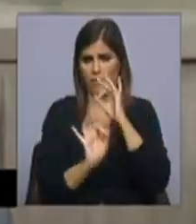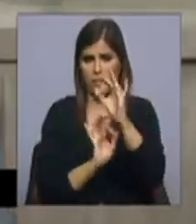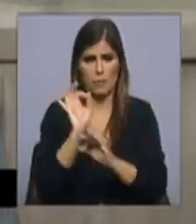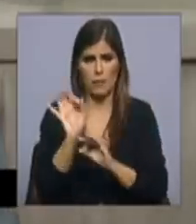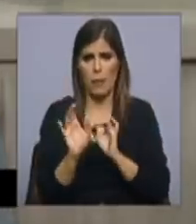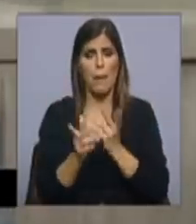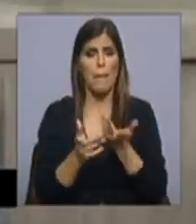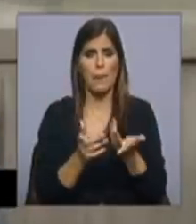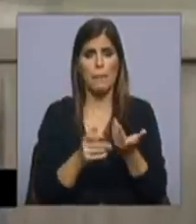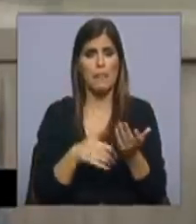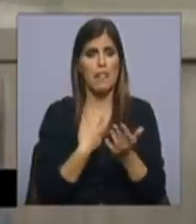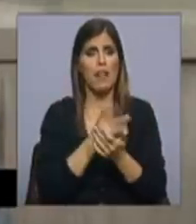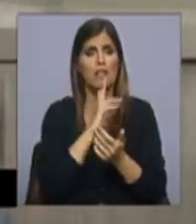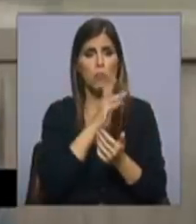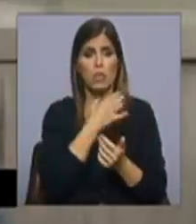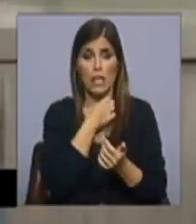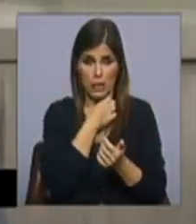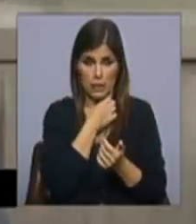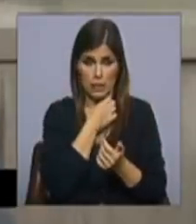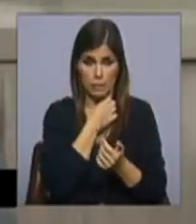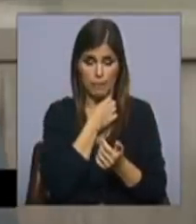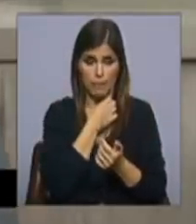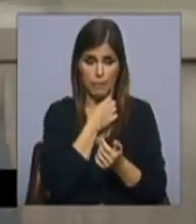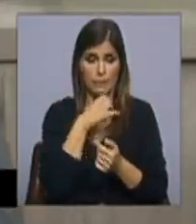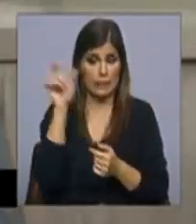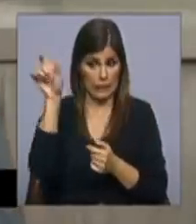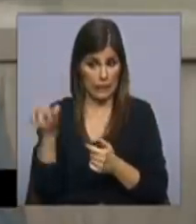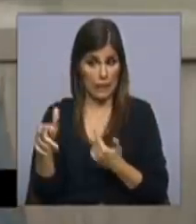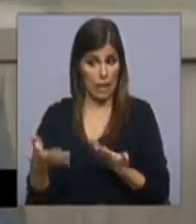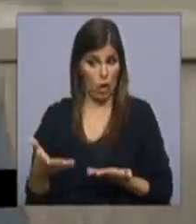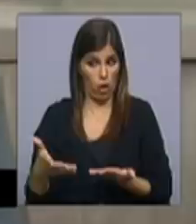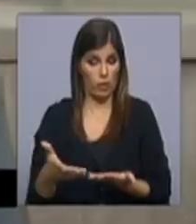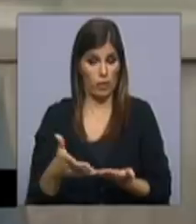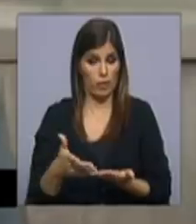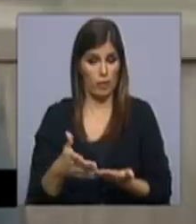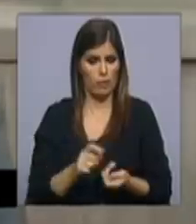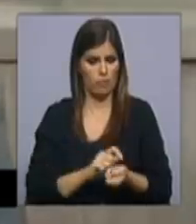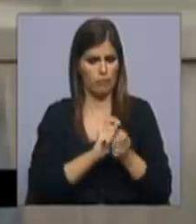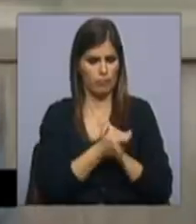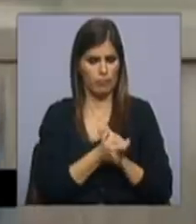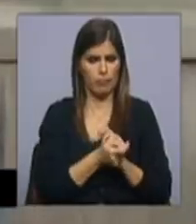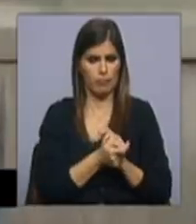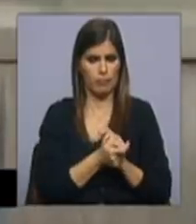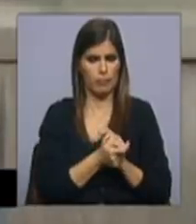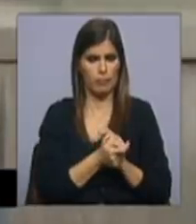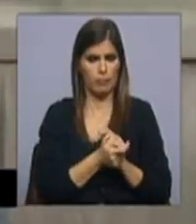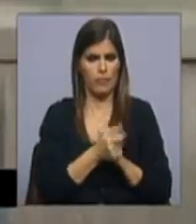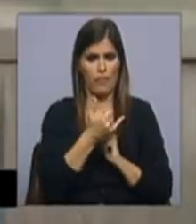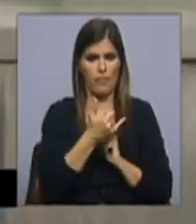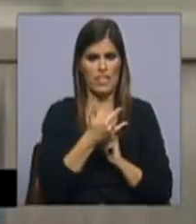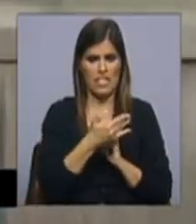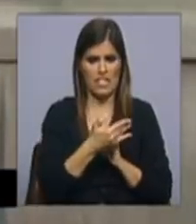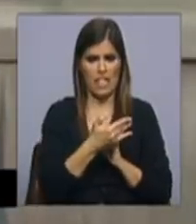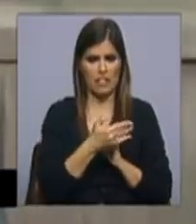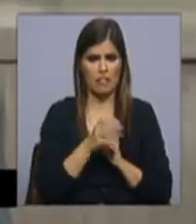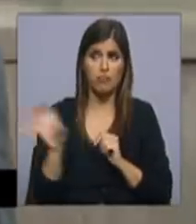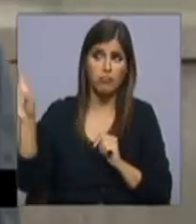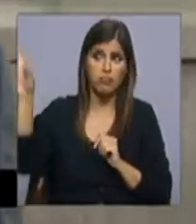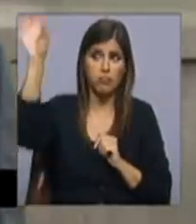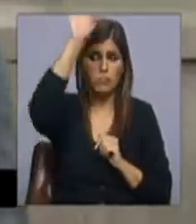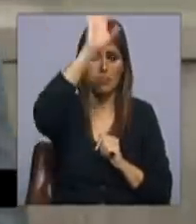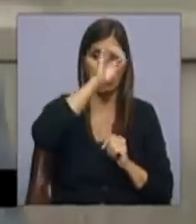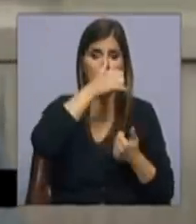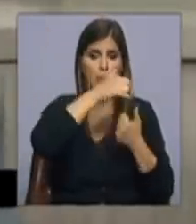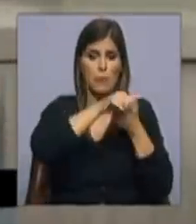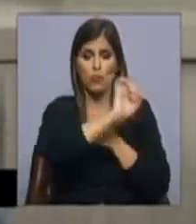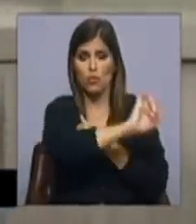do enfrentamento da crise. Ele hoje transformou os 27 governadores de estado em inimigos